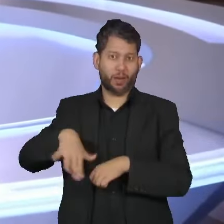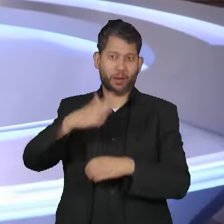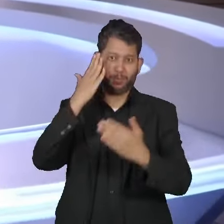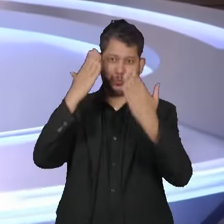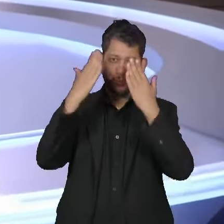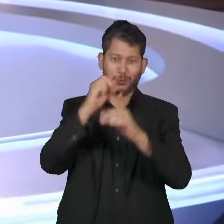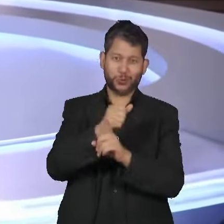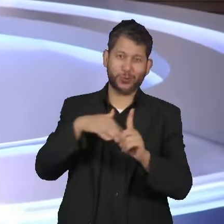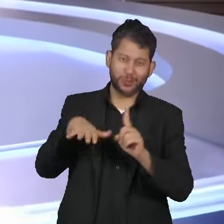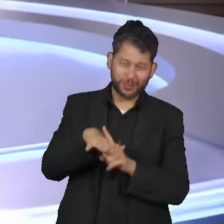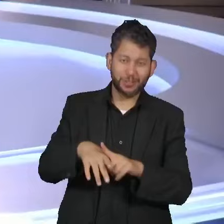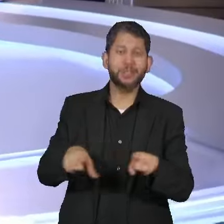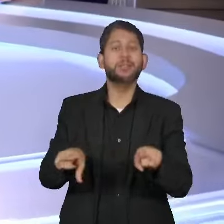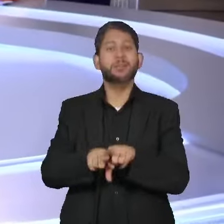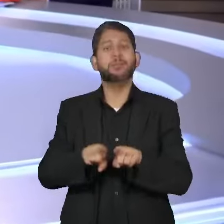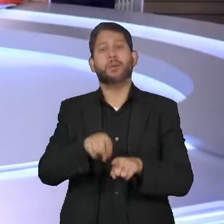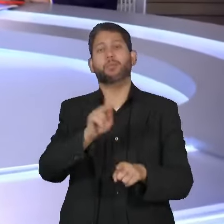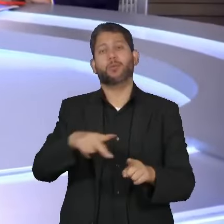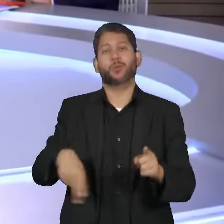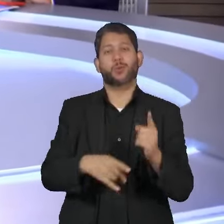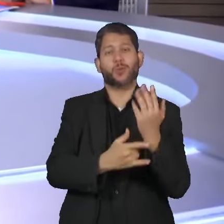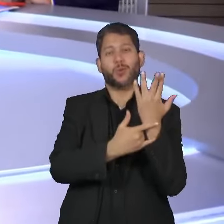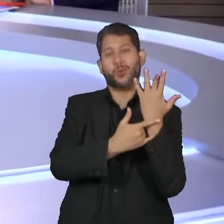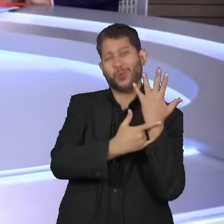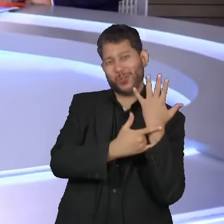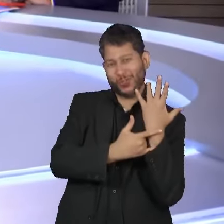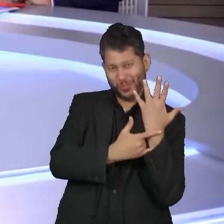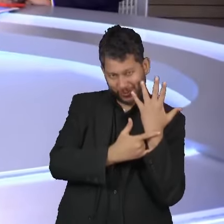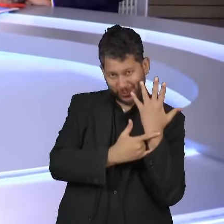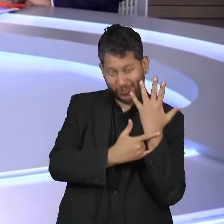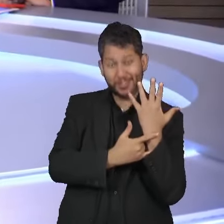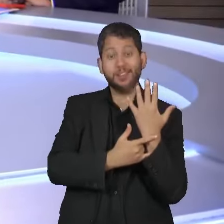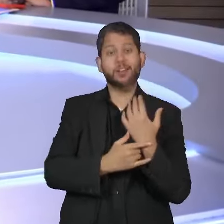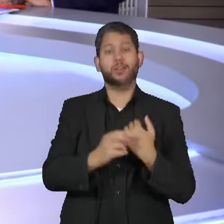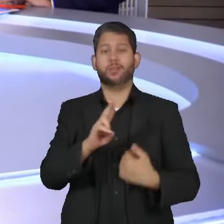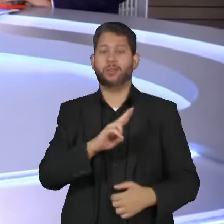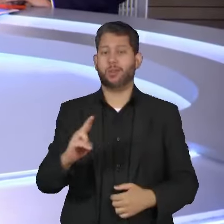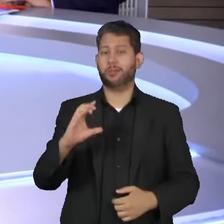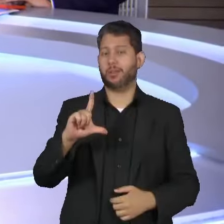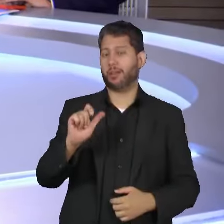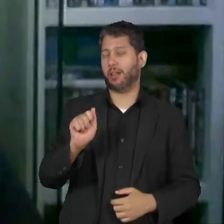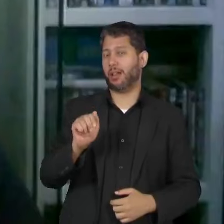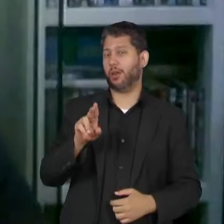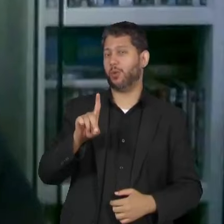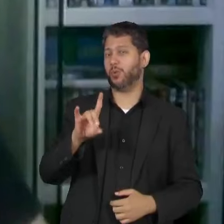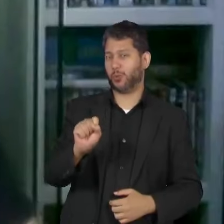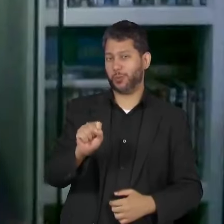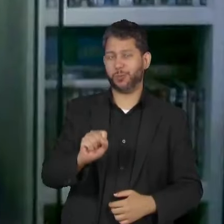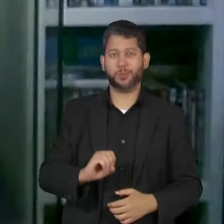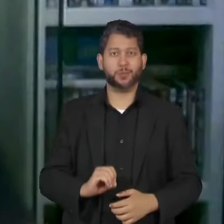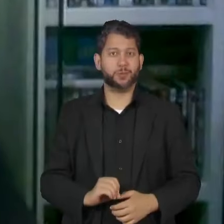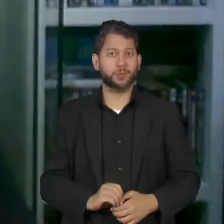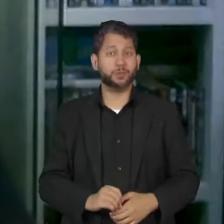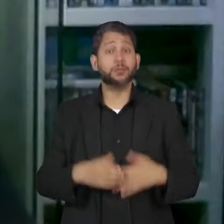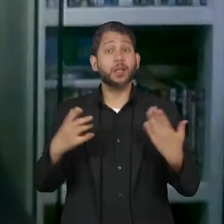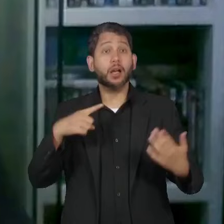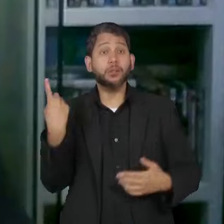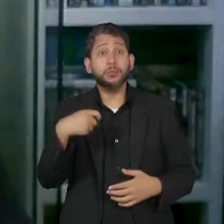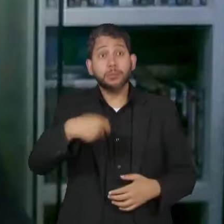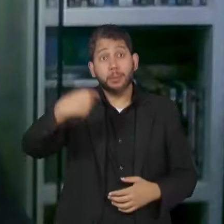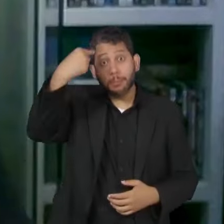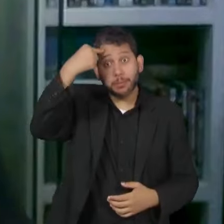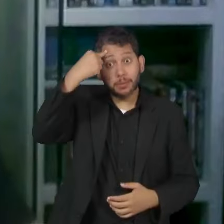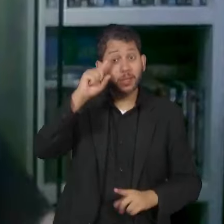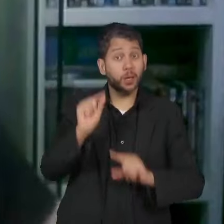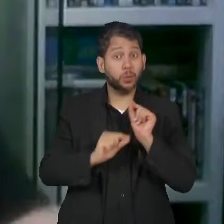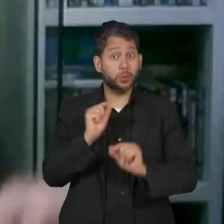psicologia social e professor da Universidade Federal de Minas Gerais, Cláudio Paixão. A gente tem que pensar que